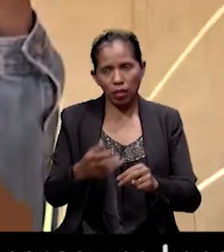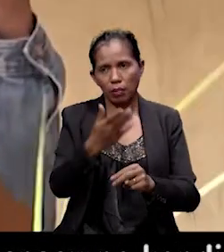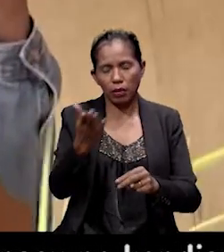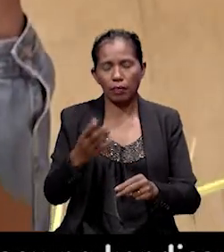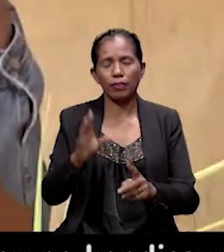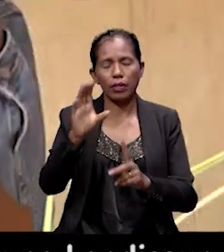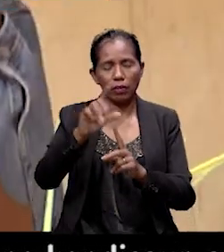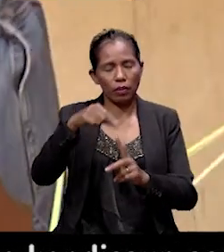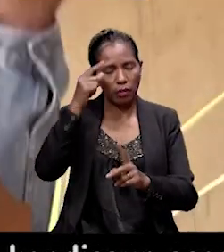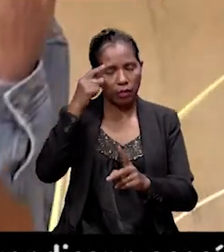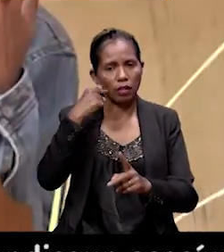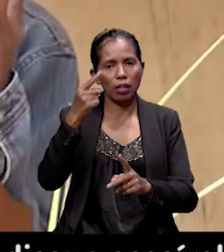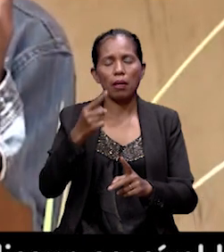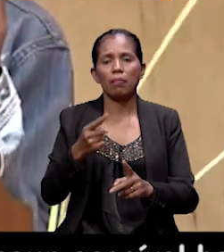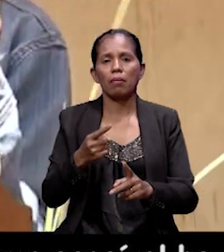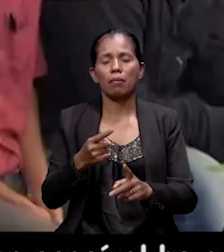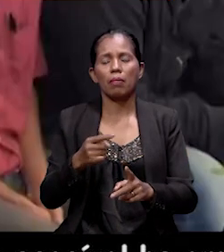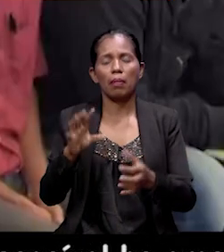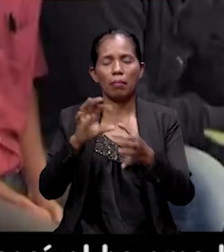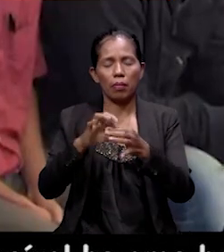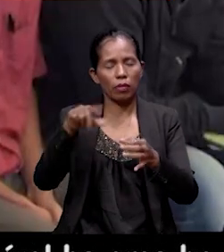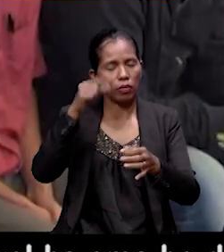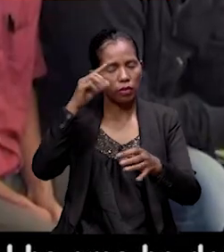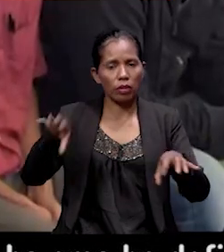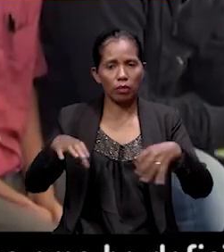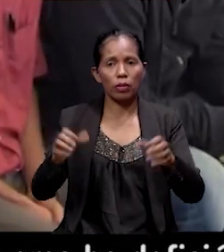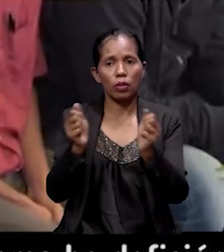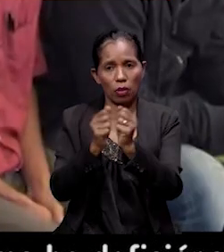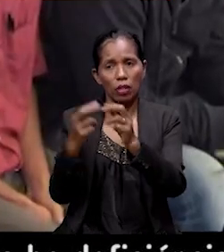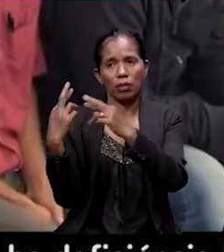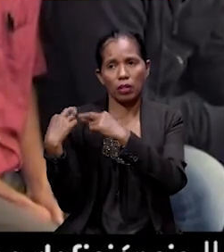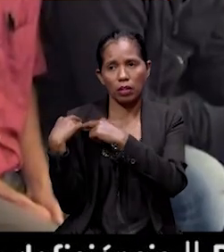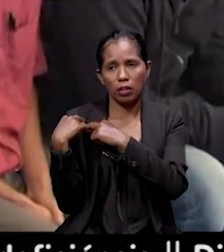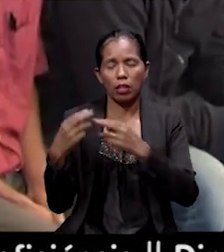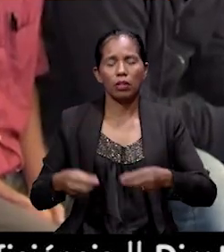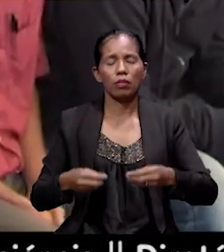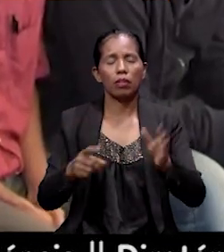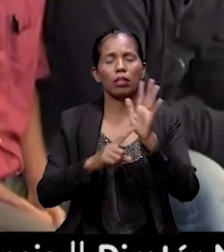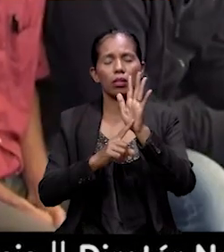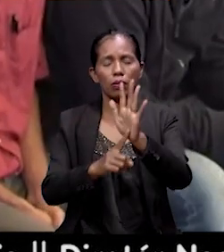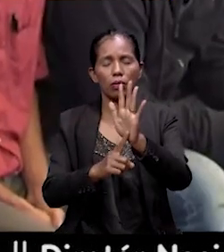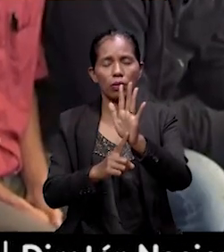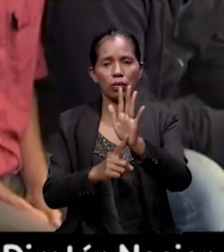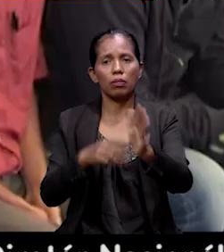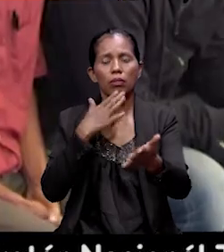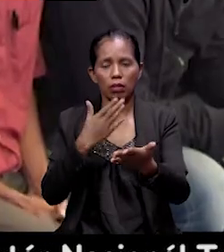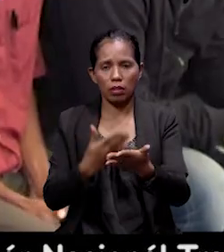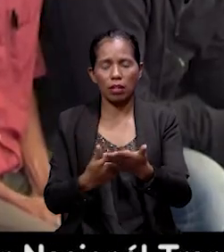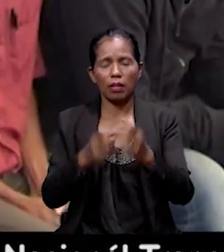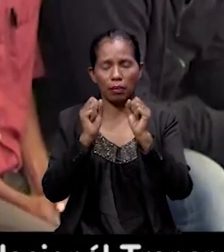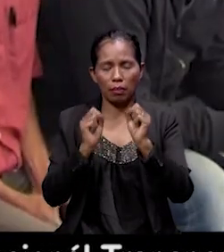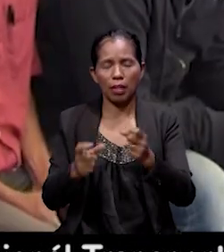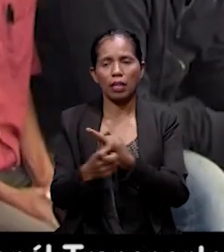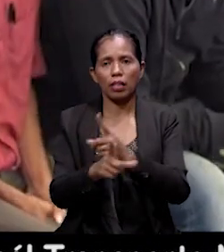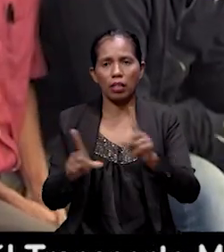governo mos apela pa membro governo roto ato serviço ou responsabilidade no garante transparência pública o dia, no ne bela livre ho